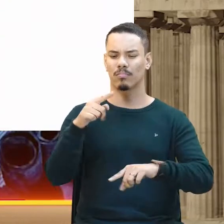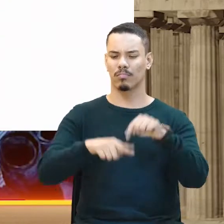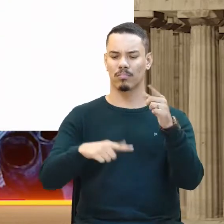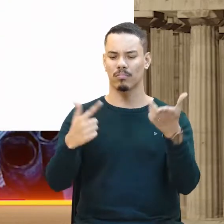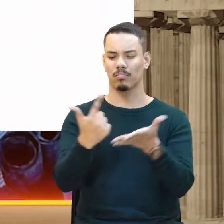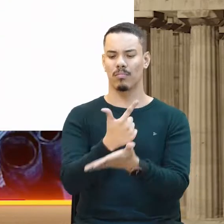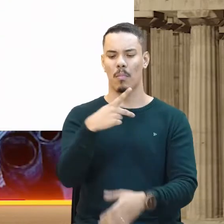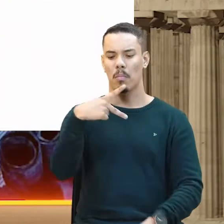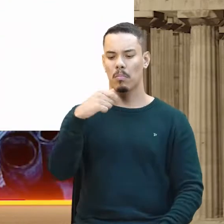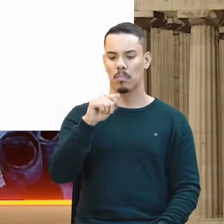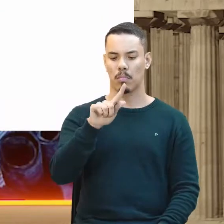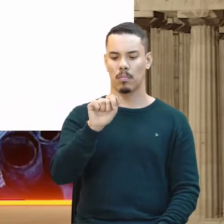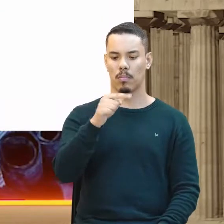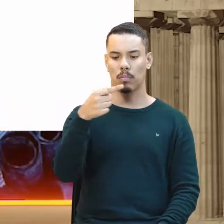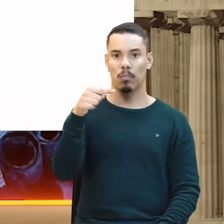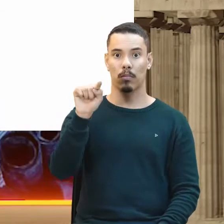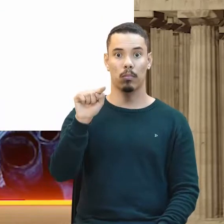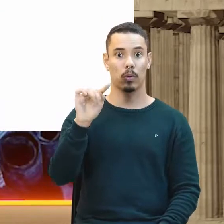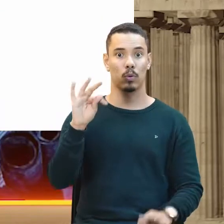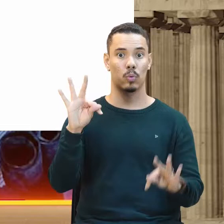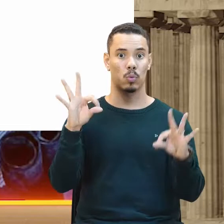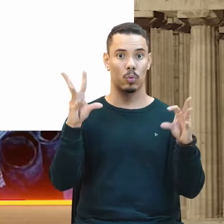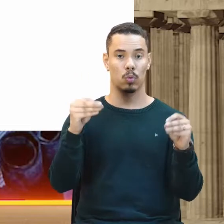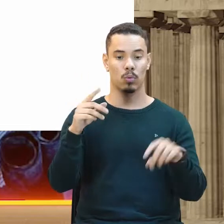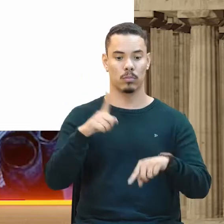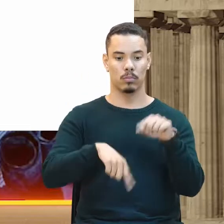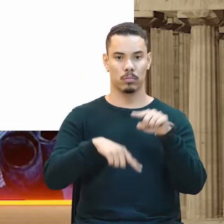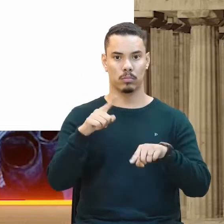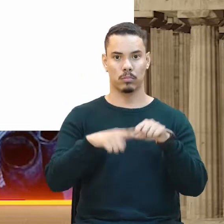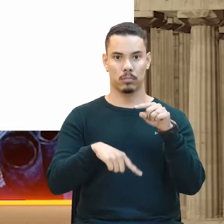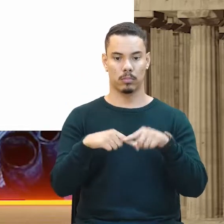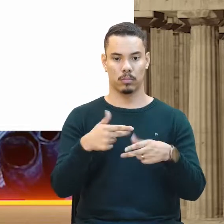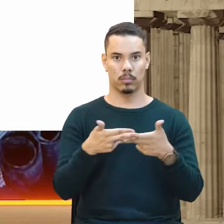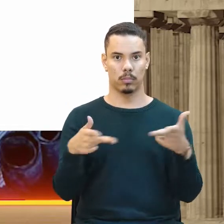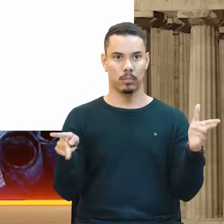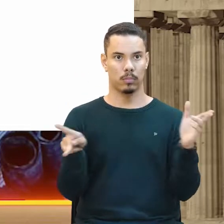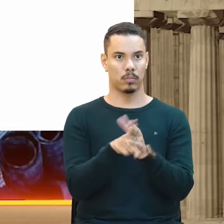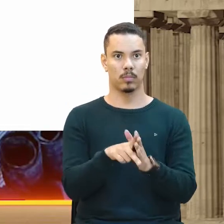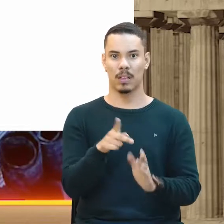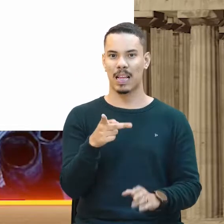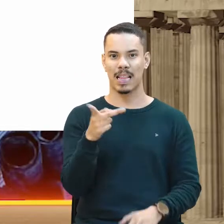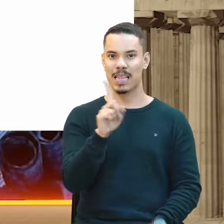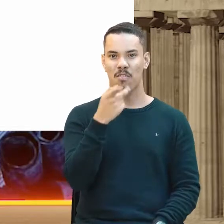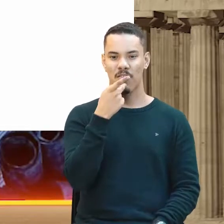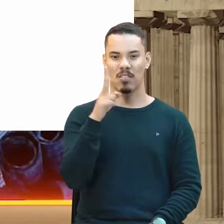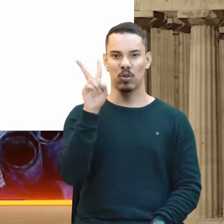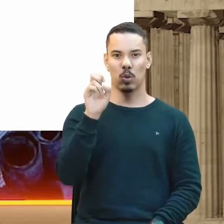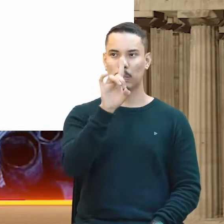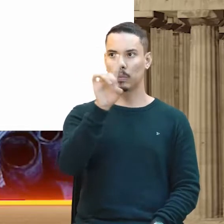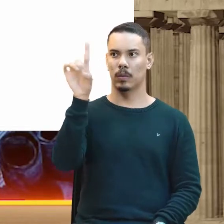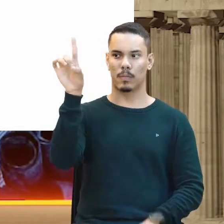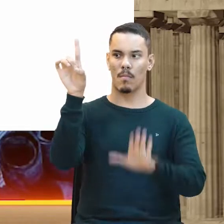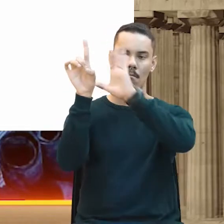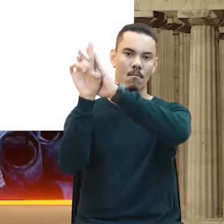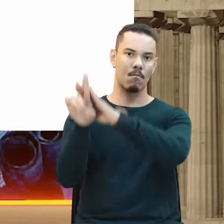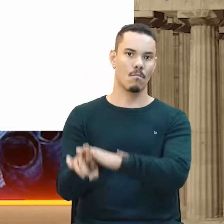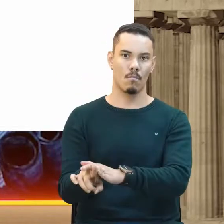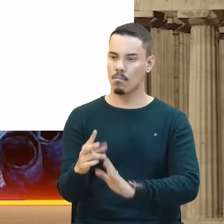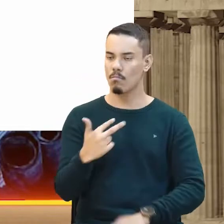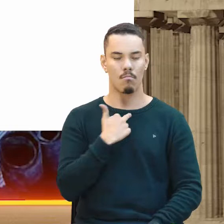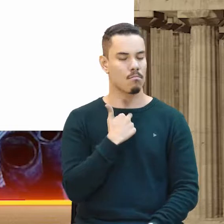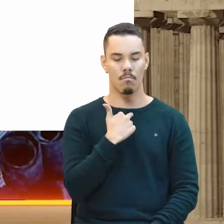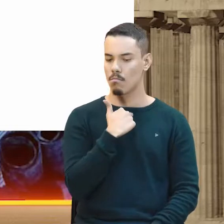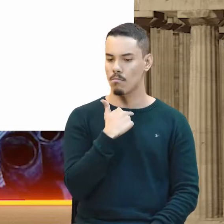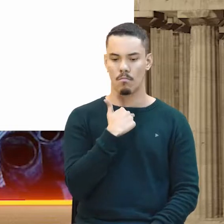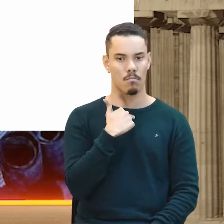Obra pagã era todas aquelas obras que não falassem sobre Deus. Então, dentro